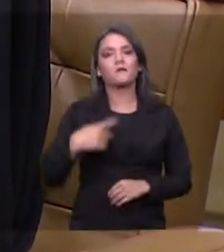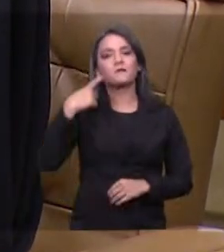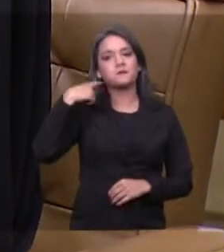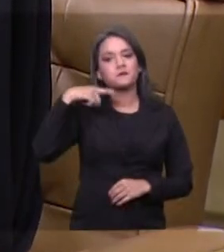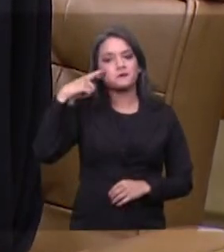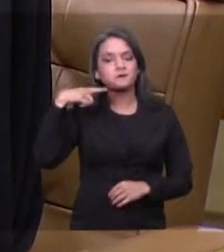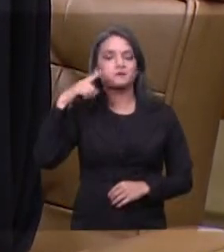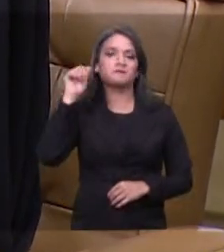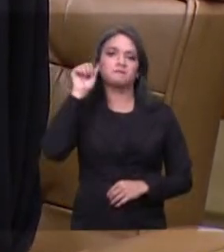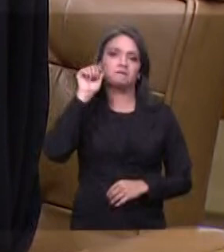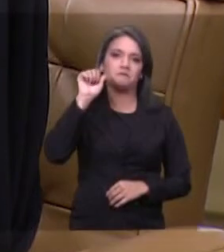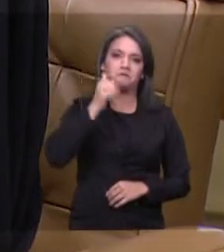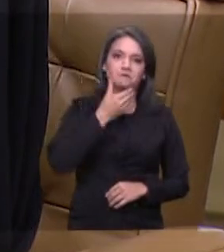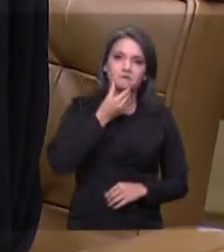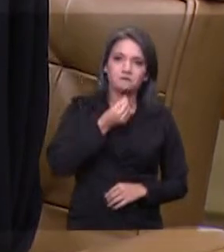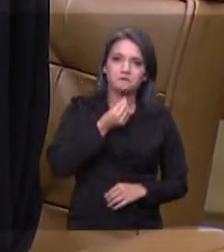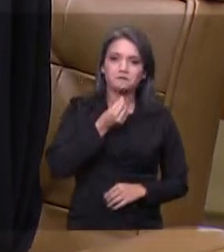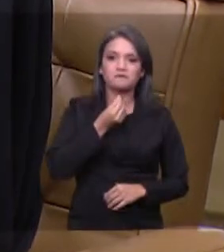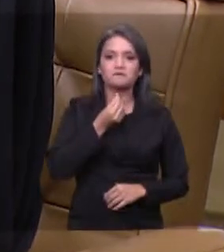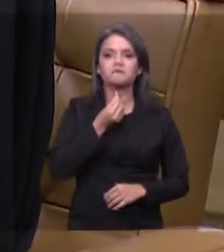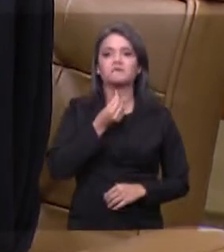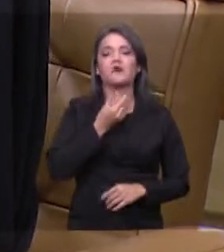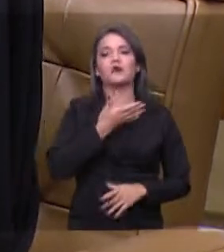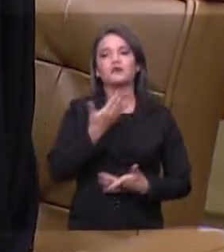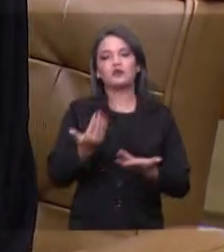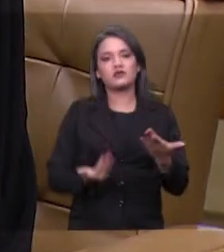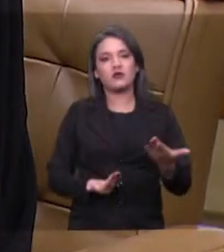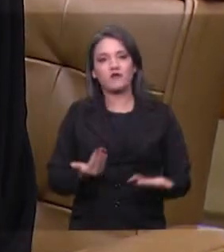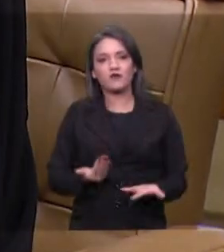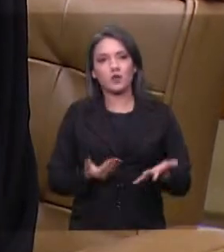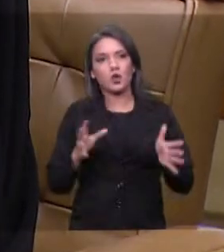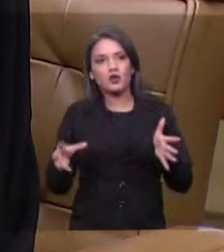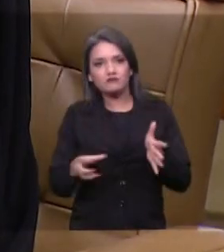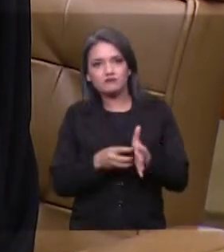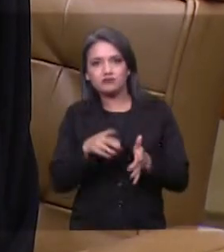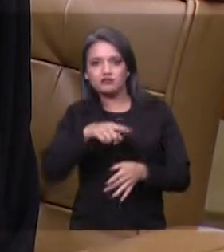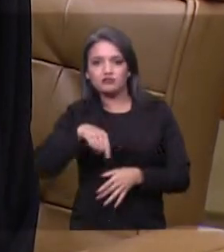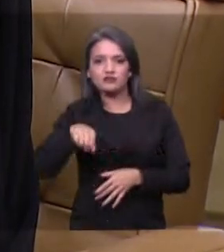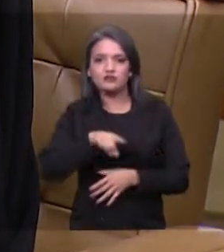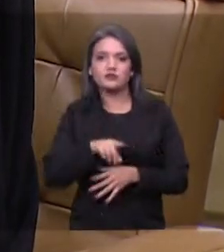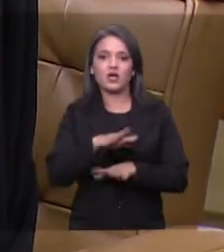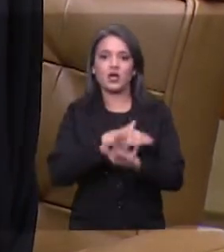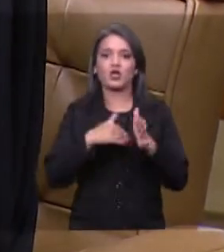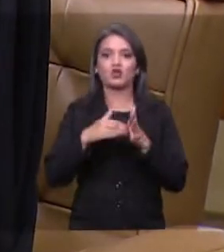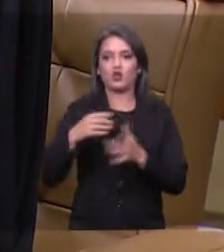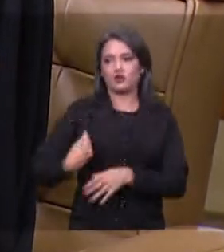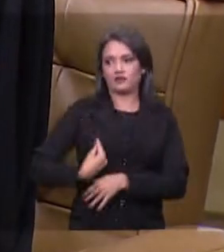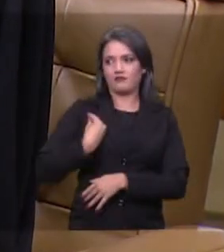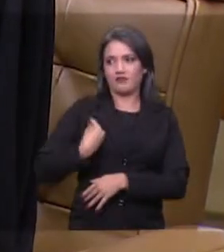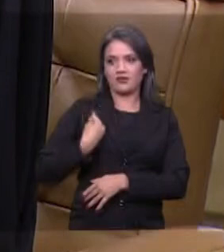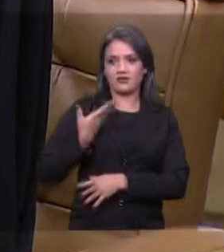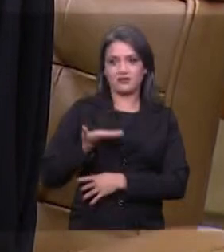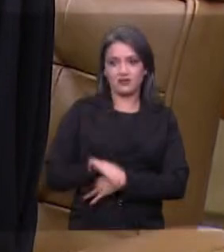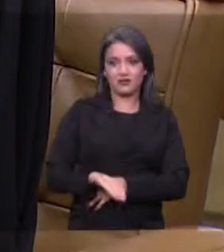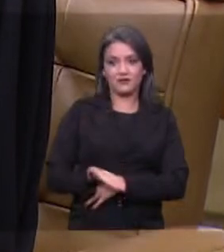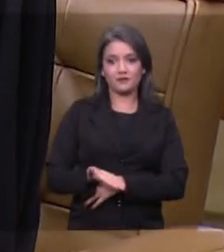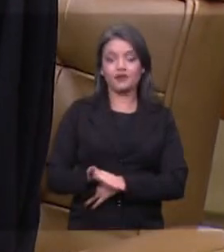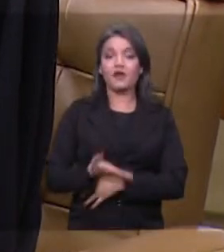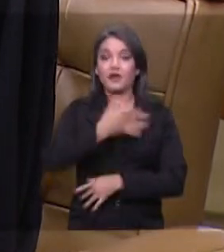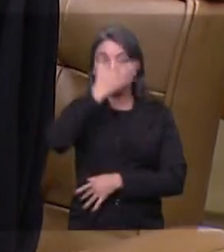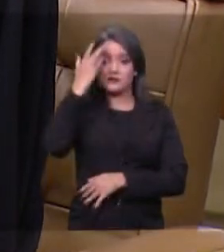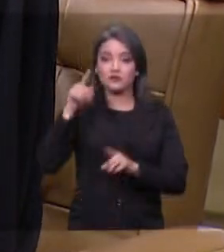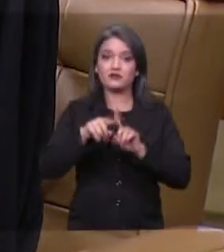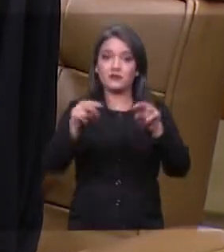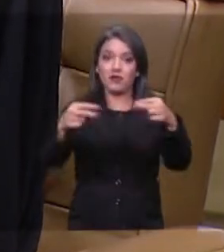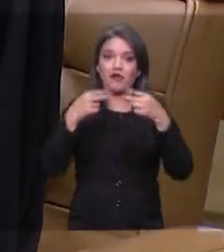advogados, advogados, serventuárias, serventuárias, senhoras e senhores aqui presentes e que nos assistem pela